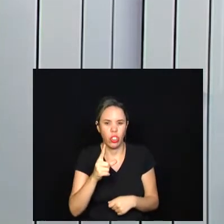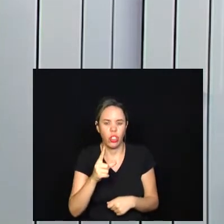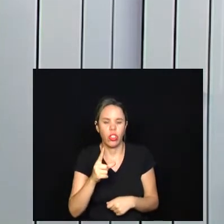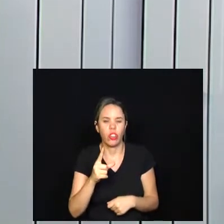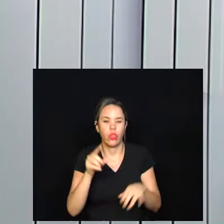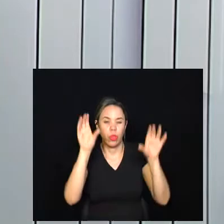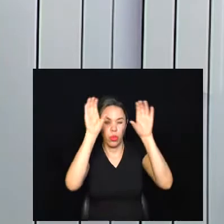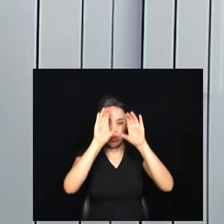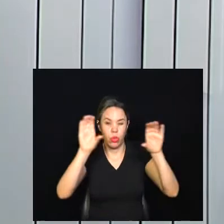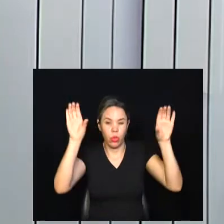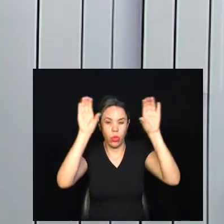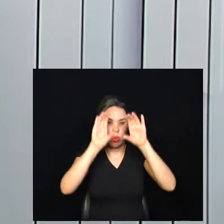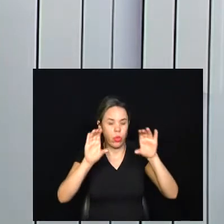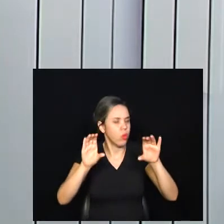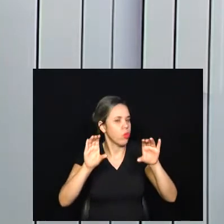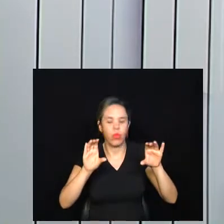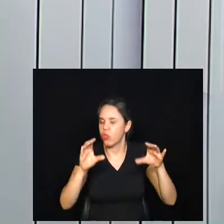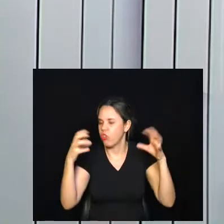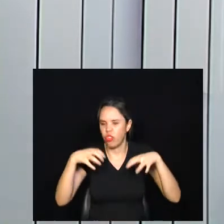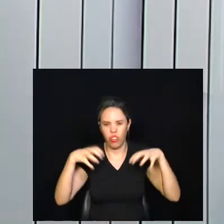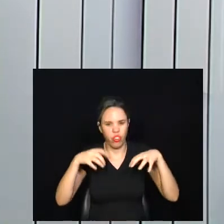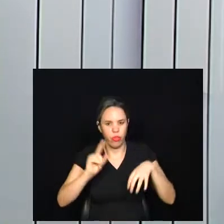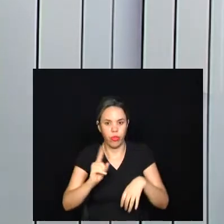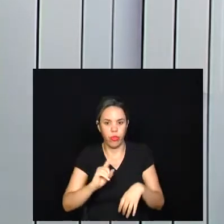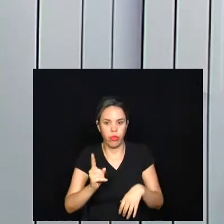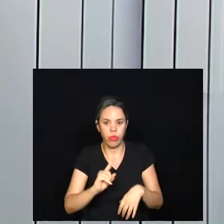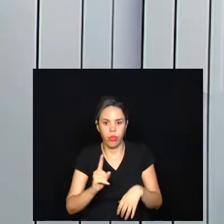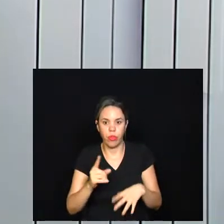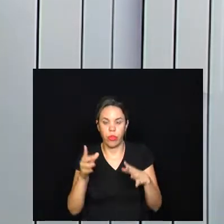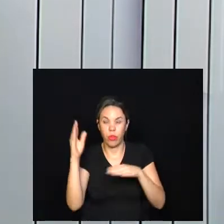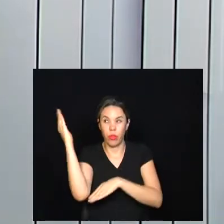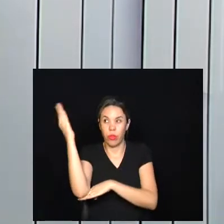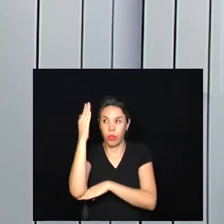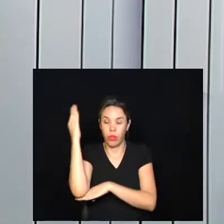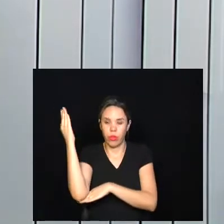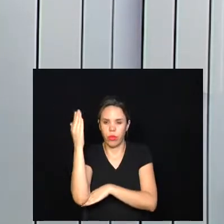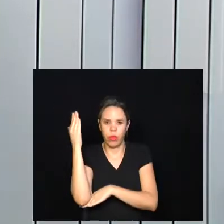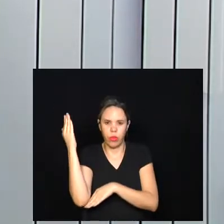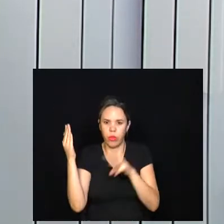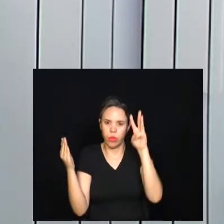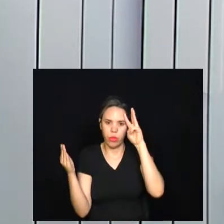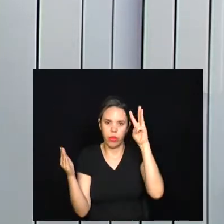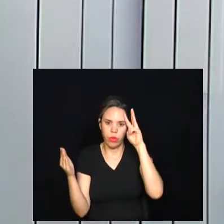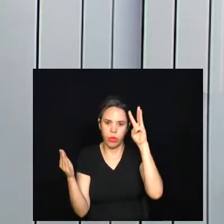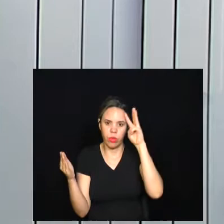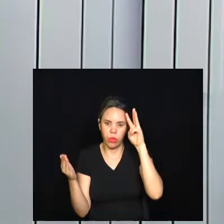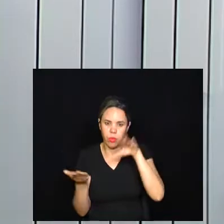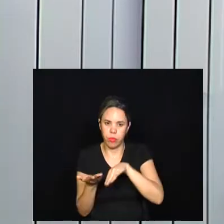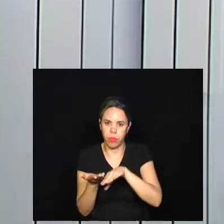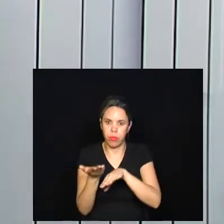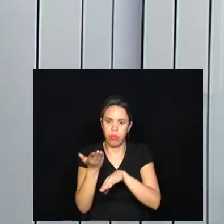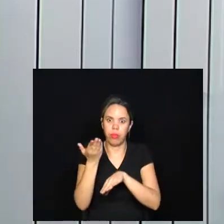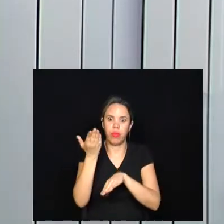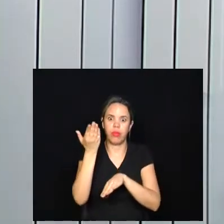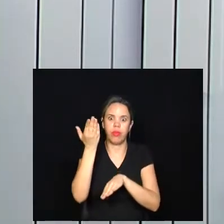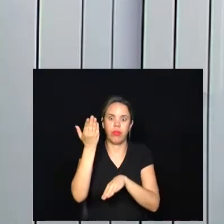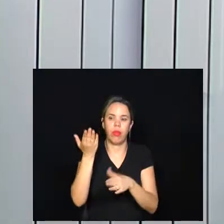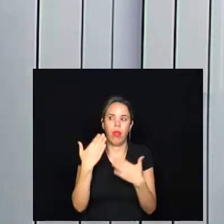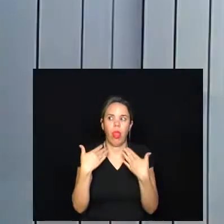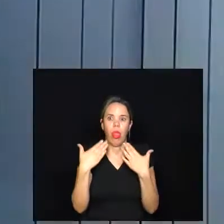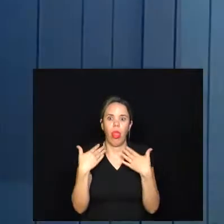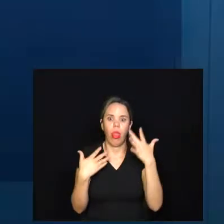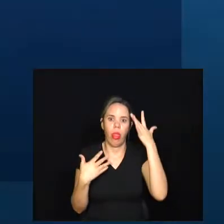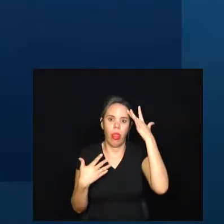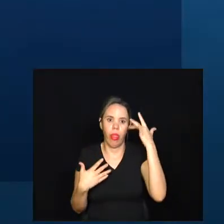entre nuvens e não deve chover. A temperatura para esta terça-feira sobe, viu? Olha só,